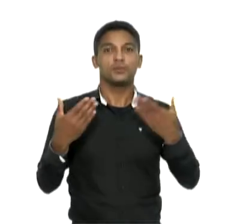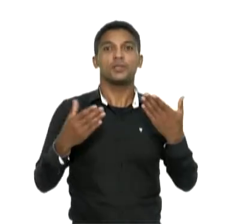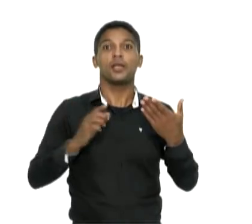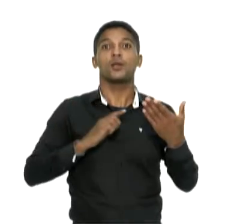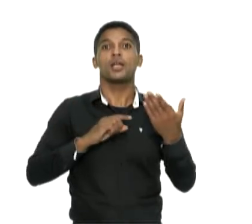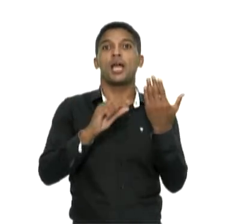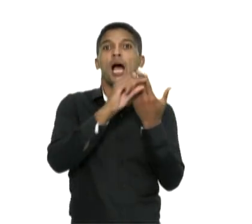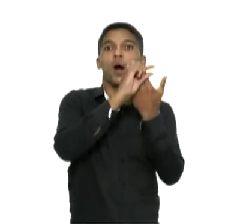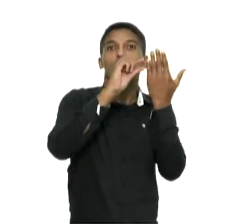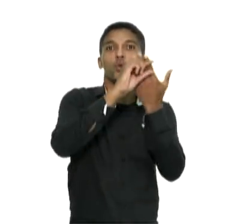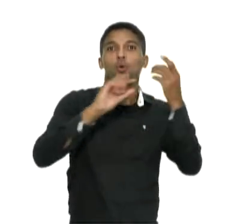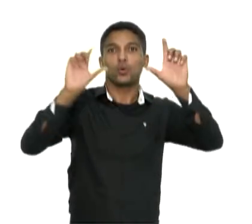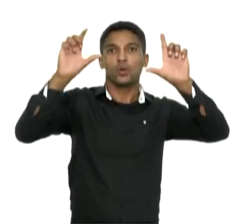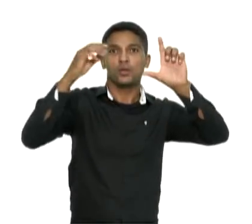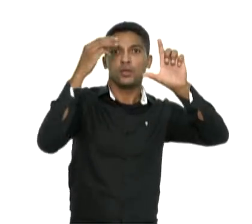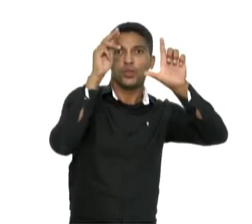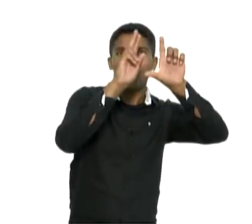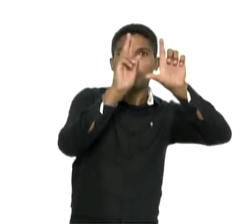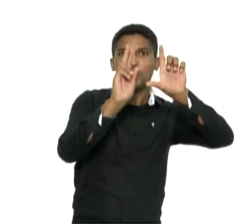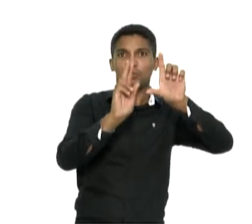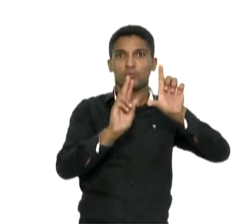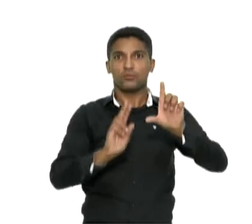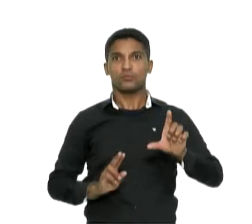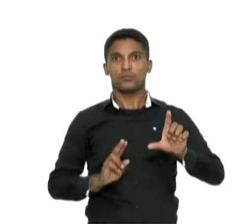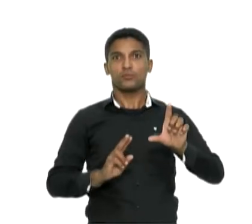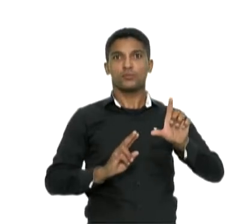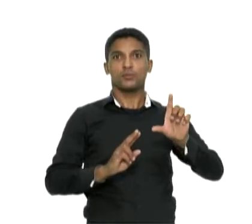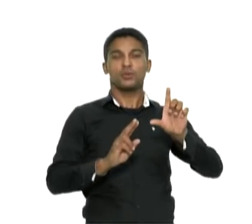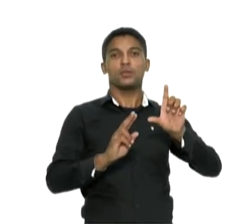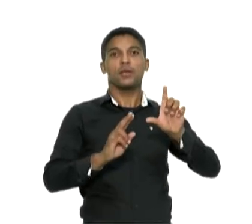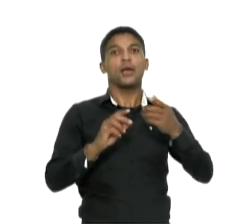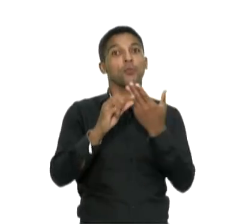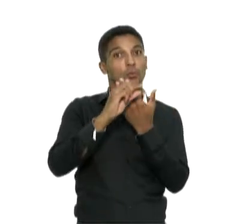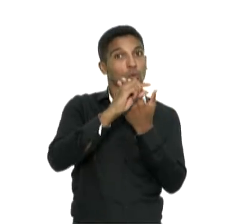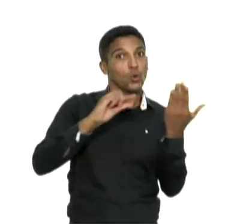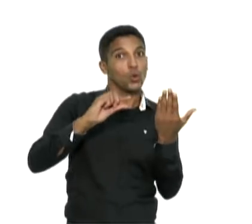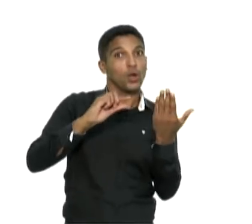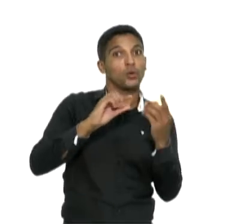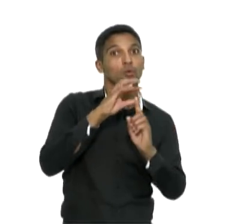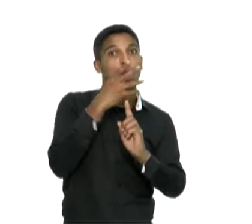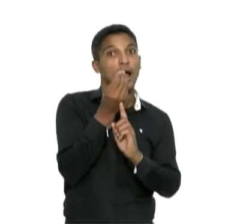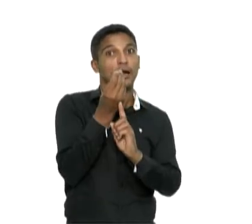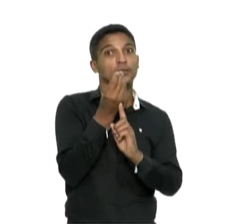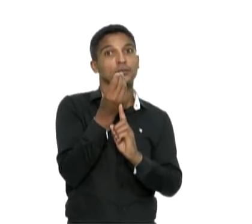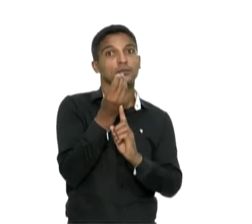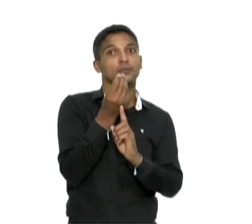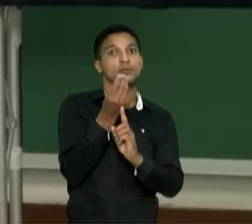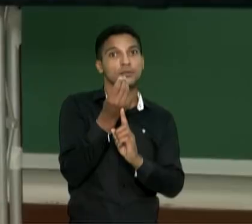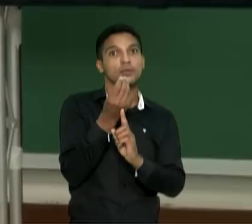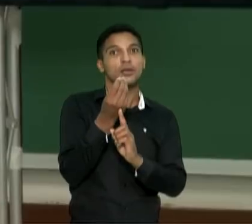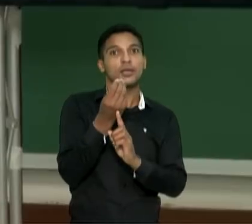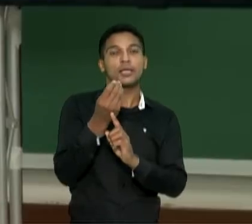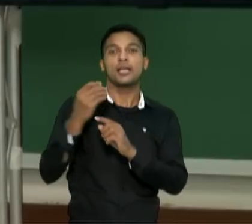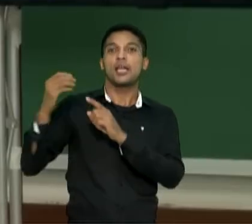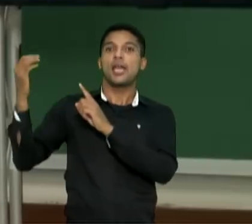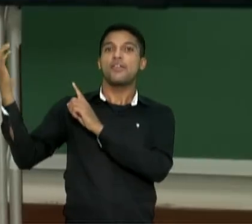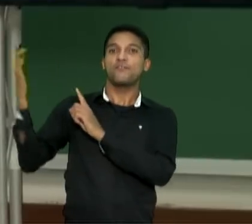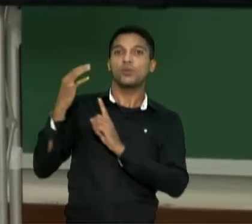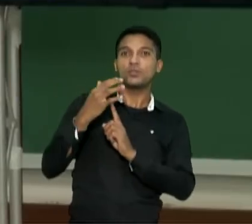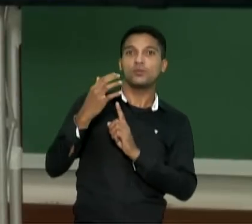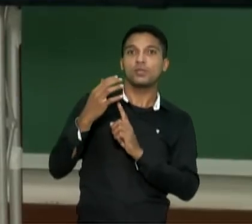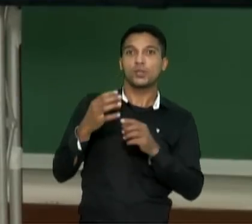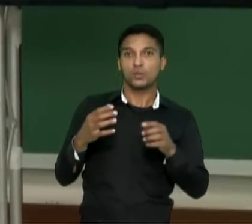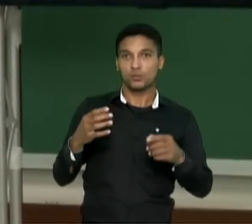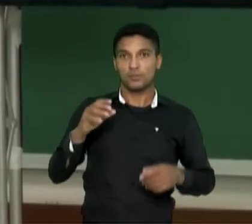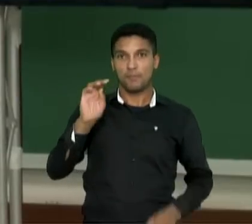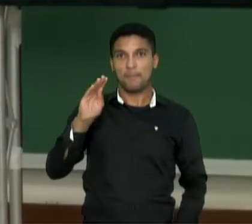vou deixar para quem tiver curiosidade, que são de outros artistas com influência do barroco. E eu não trouxe